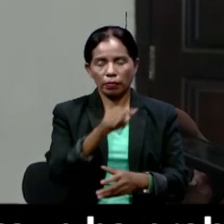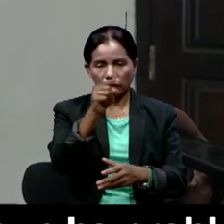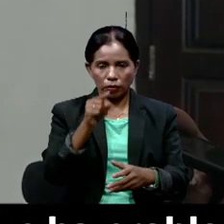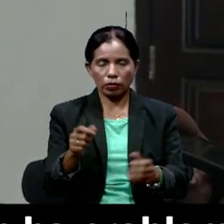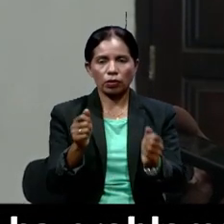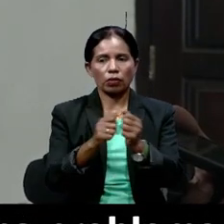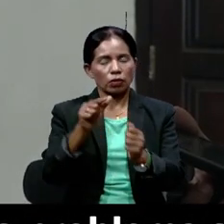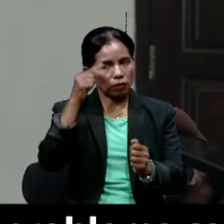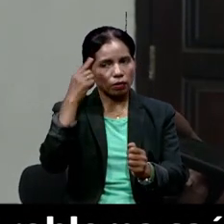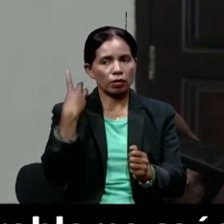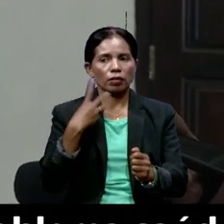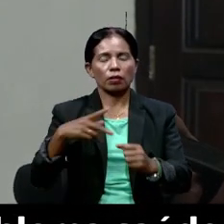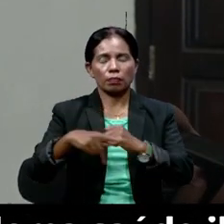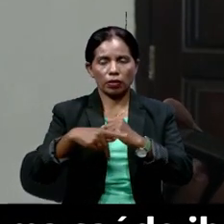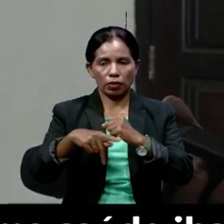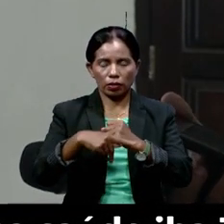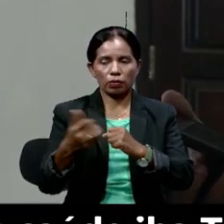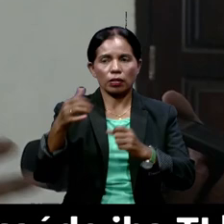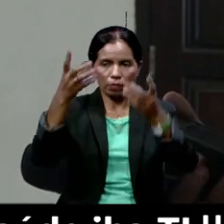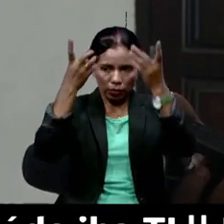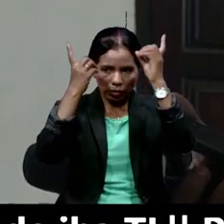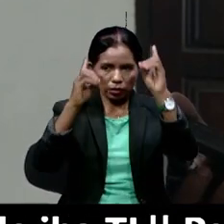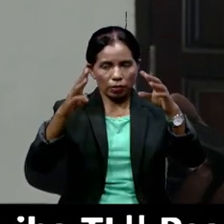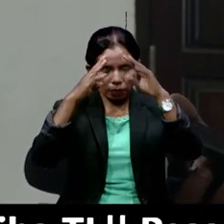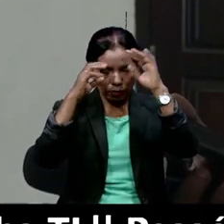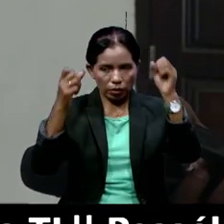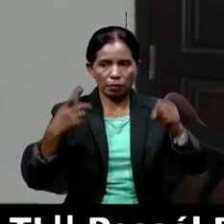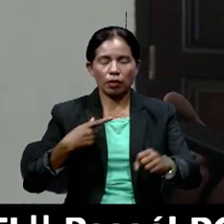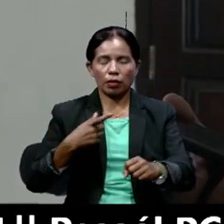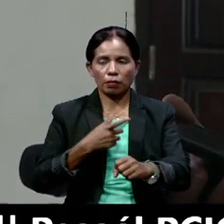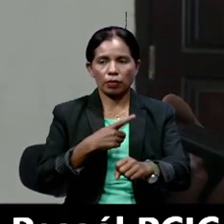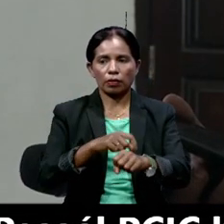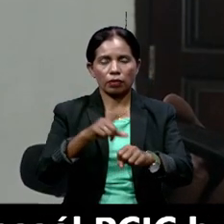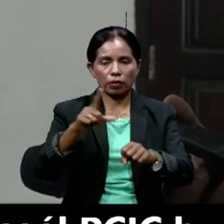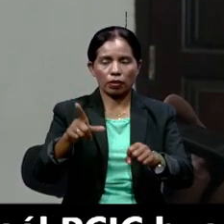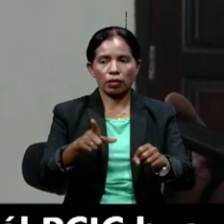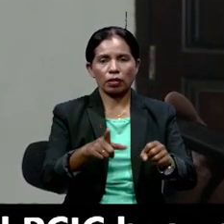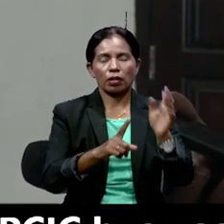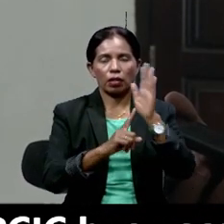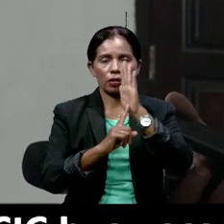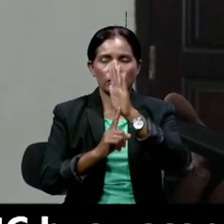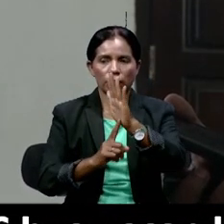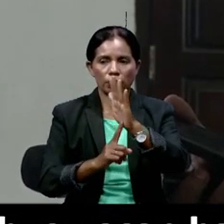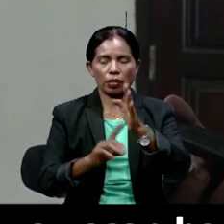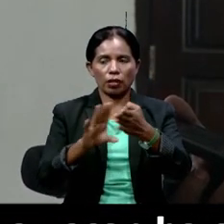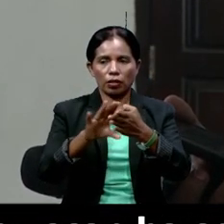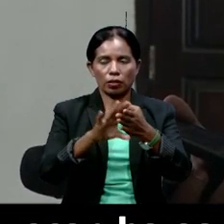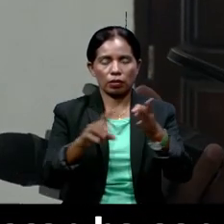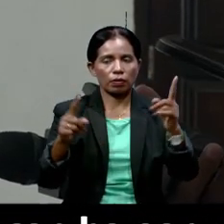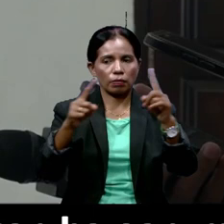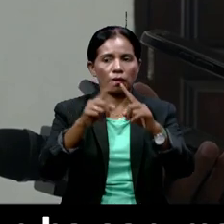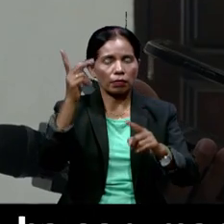governo cá, e também será bancada, será que tem que decidir para depois o presidente do parlamento encaminha pedido para o surat para o